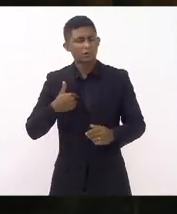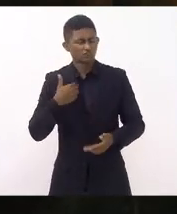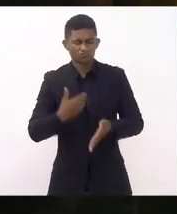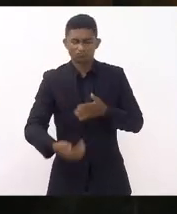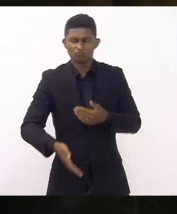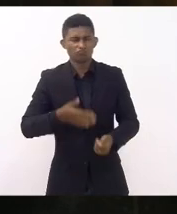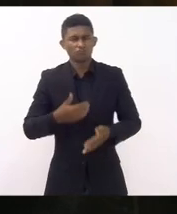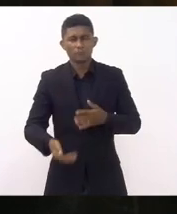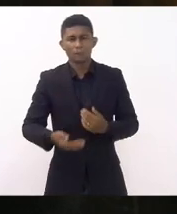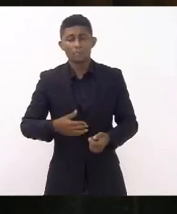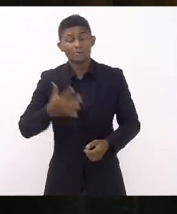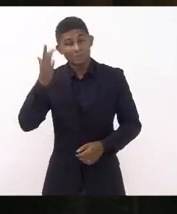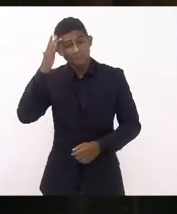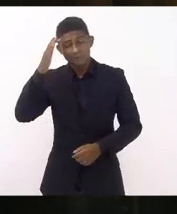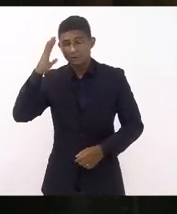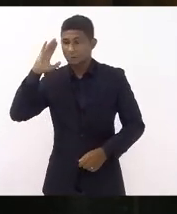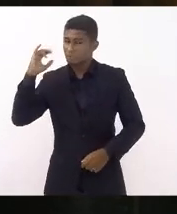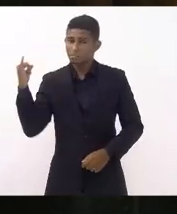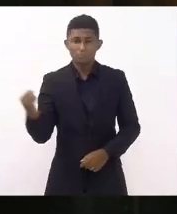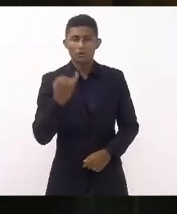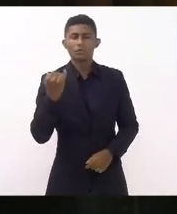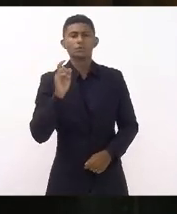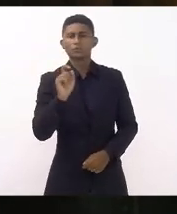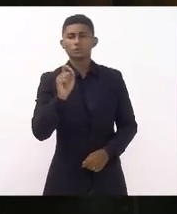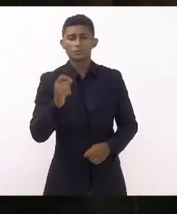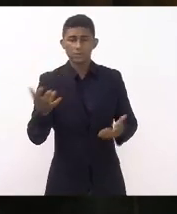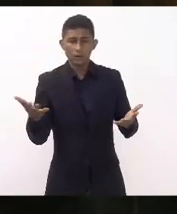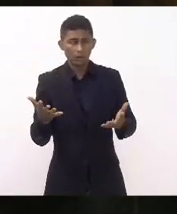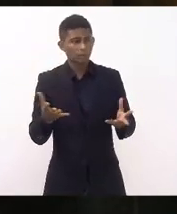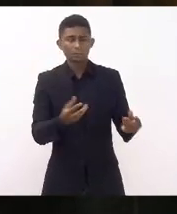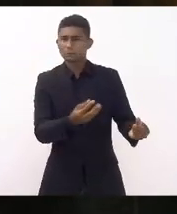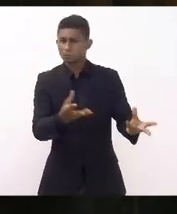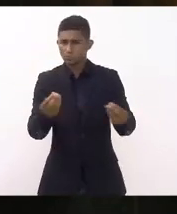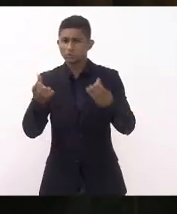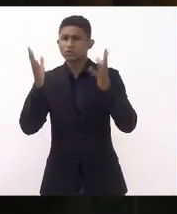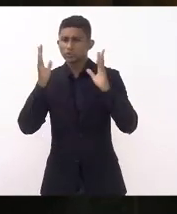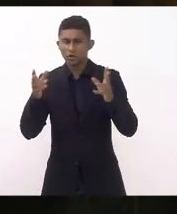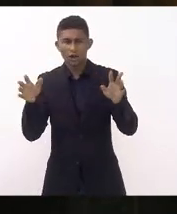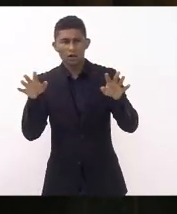Mas o importante é que agora muitos estão enxergando isso.